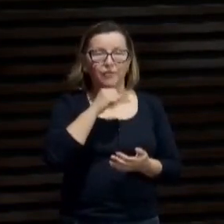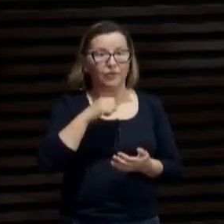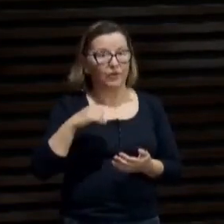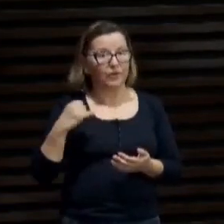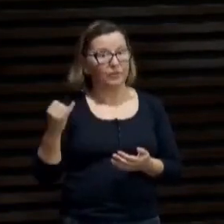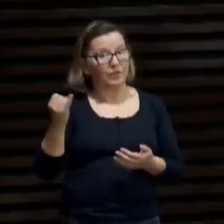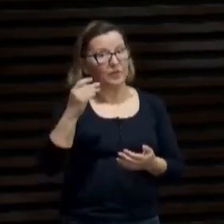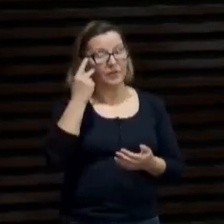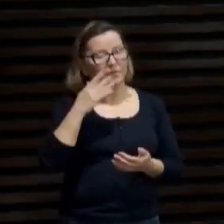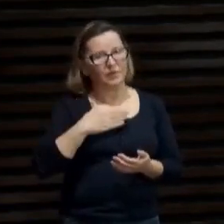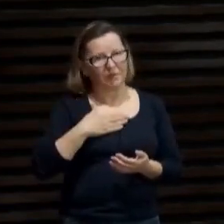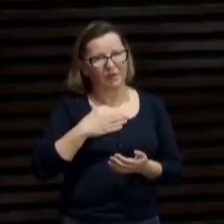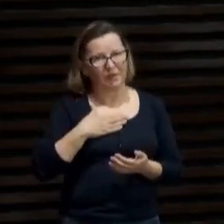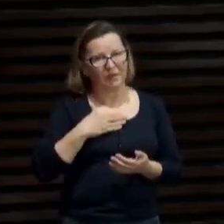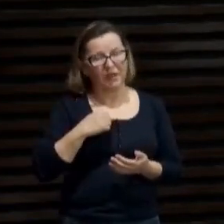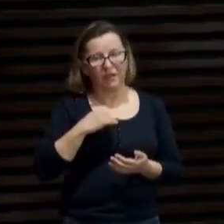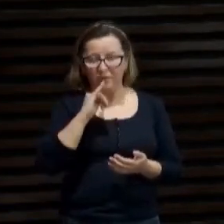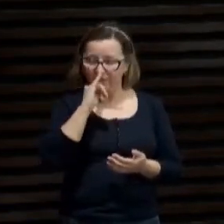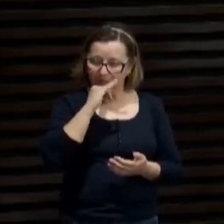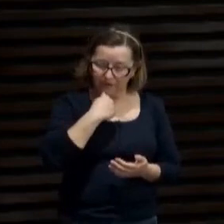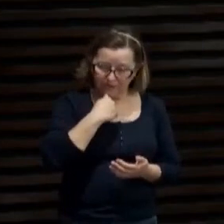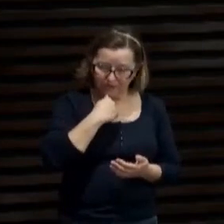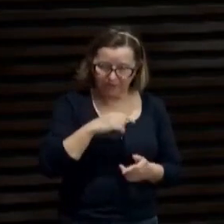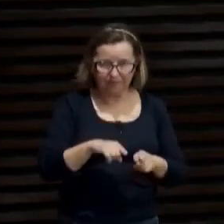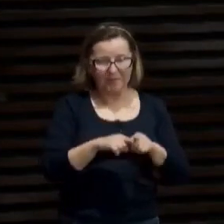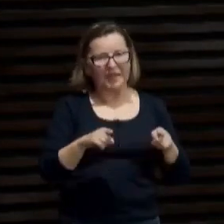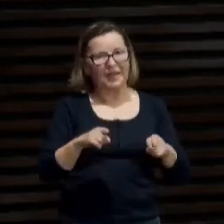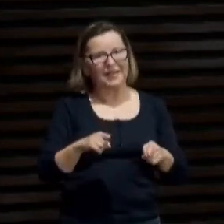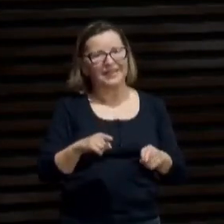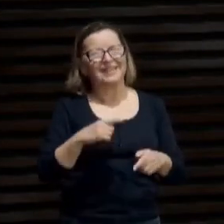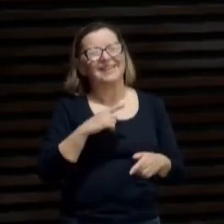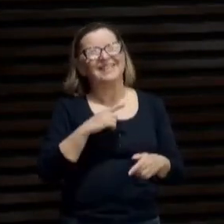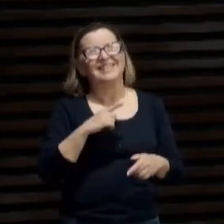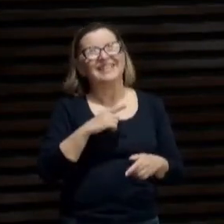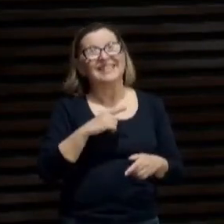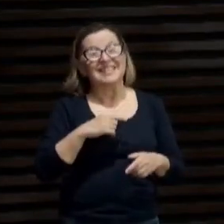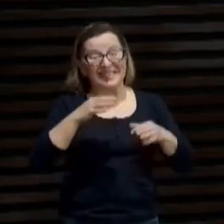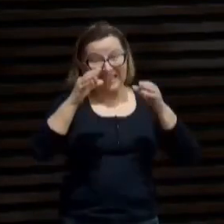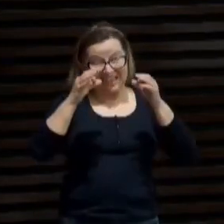por perdê-la. Mas ao mesmo tempo, amados, eu tenho certeza de onde ela está.